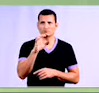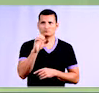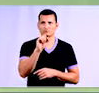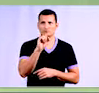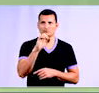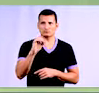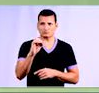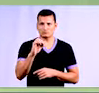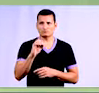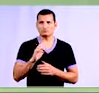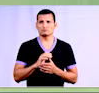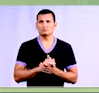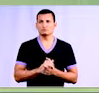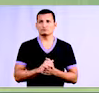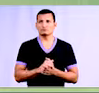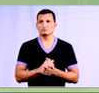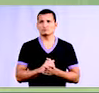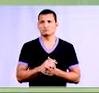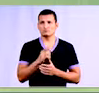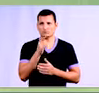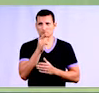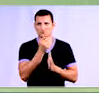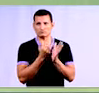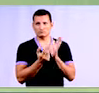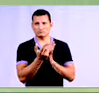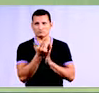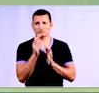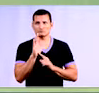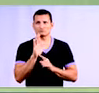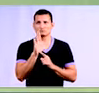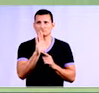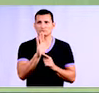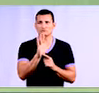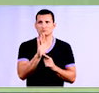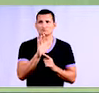Aqui, essa ilustração, ela demonstra